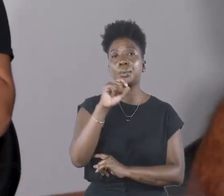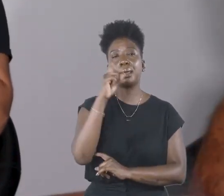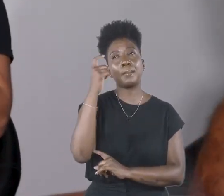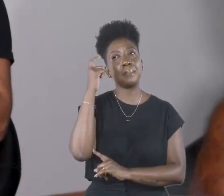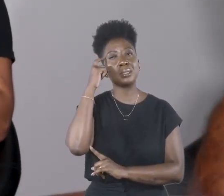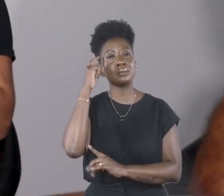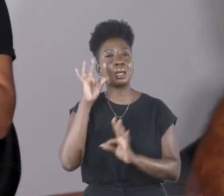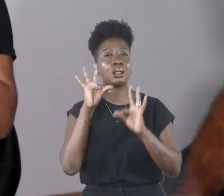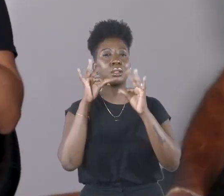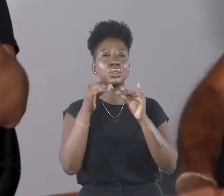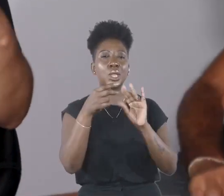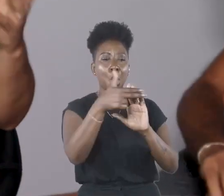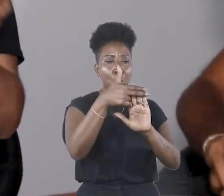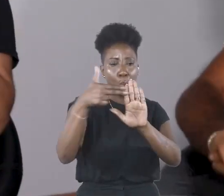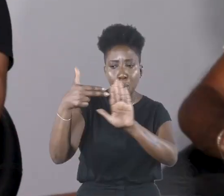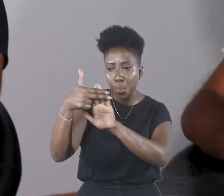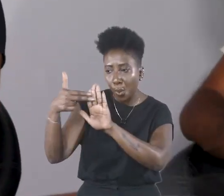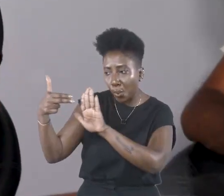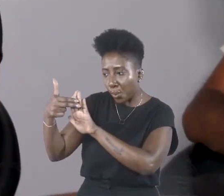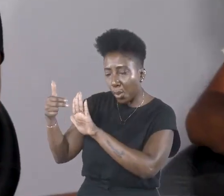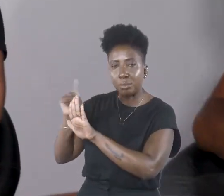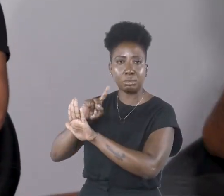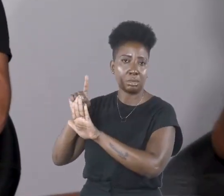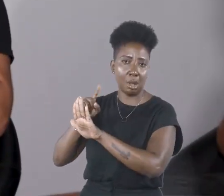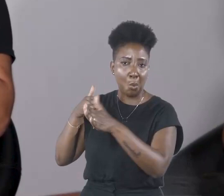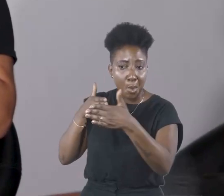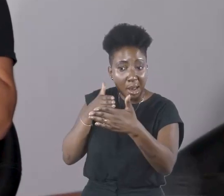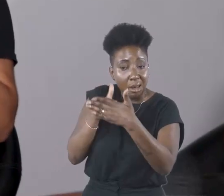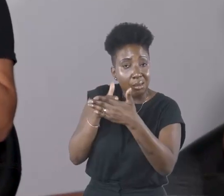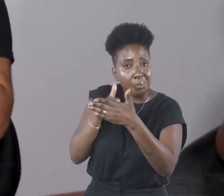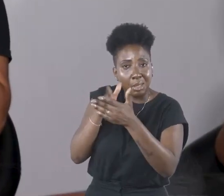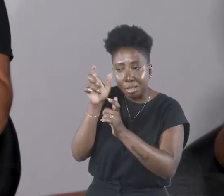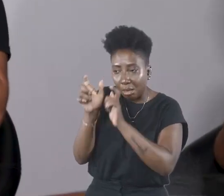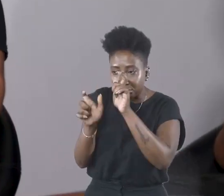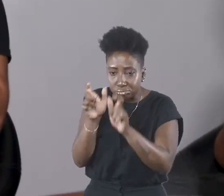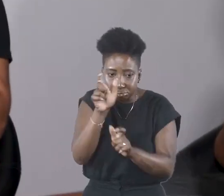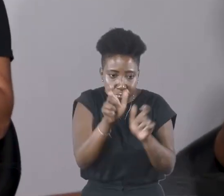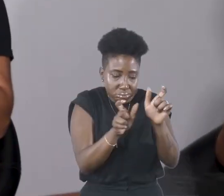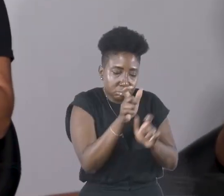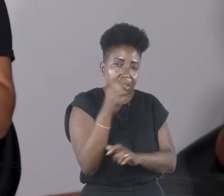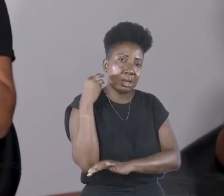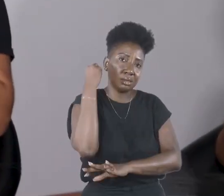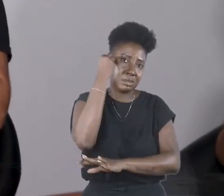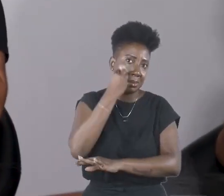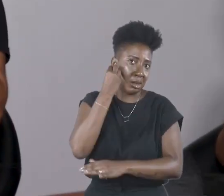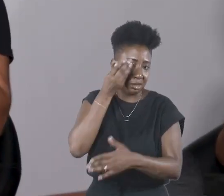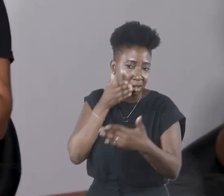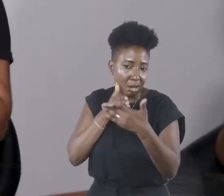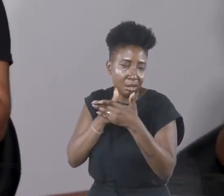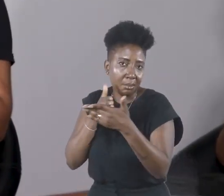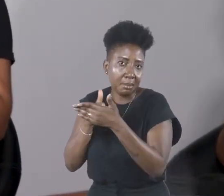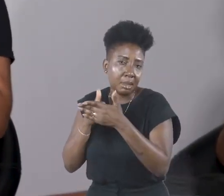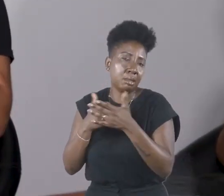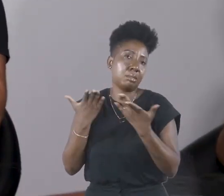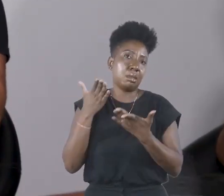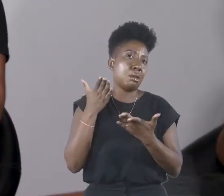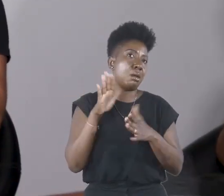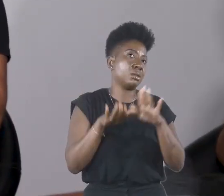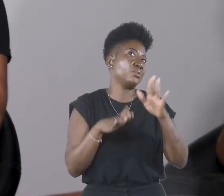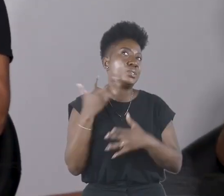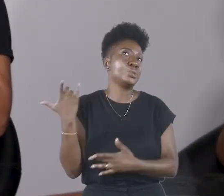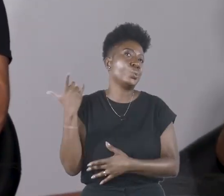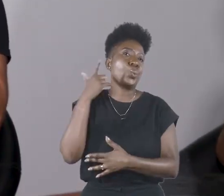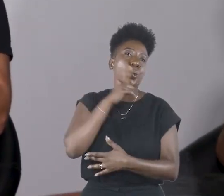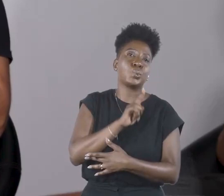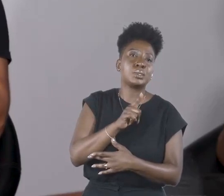é pensar em não colocar todo mundo em caixinhas, porque isso limita as pessoas e as experiências das pessoas e muitas